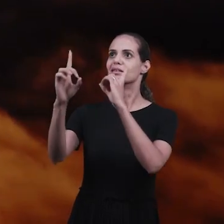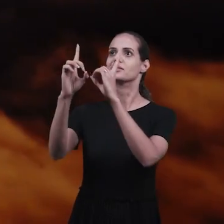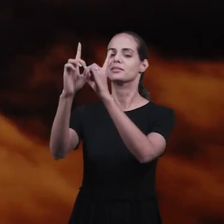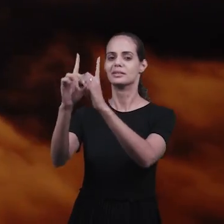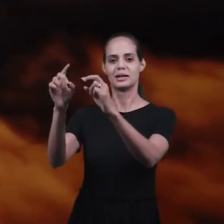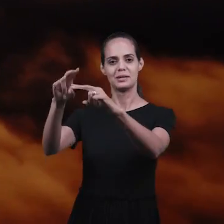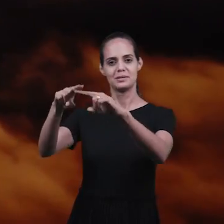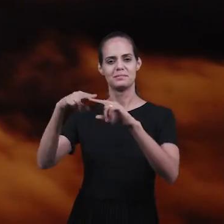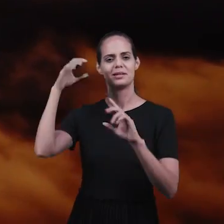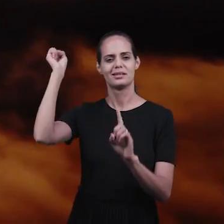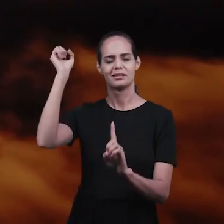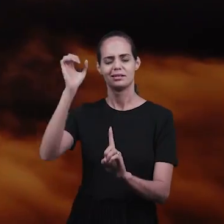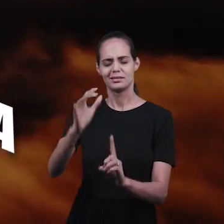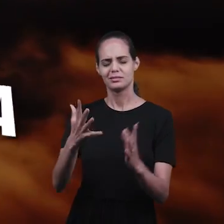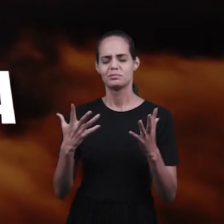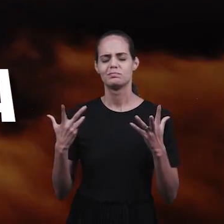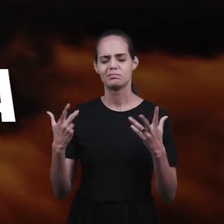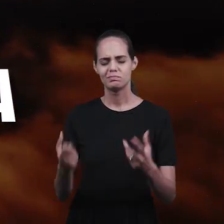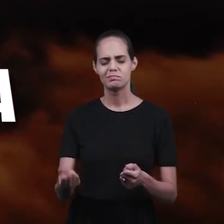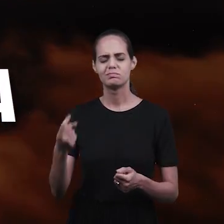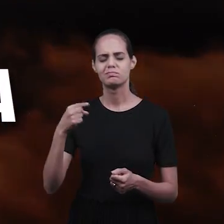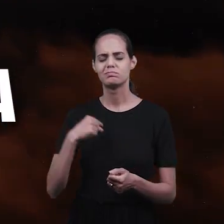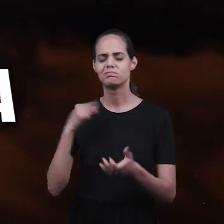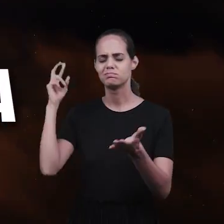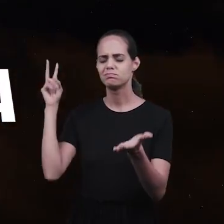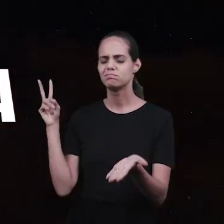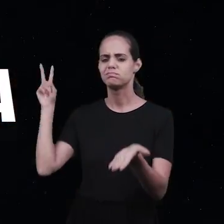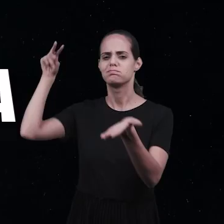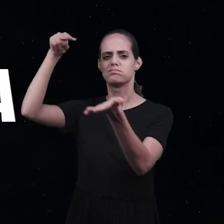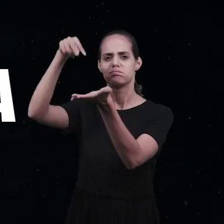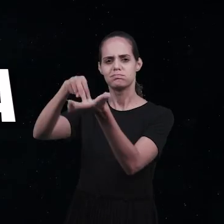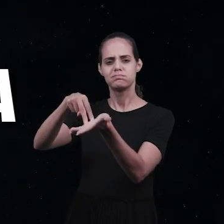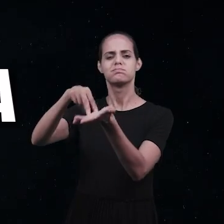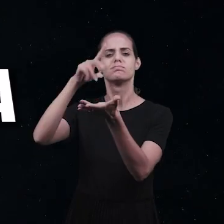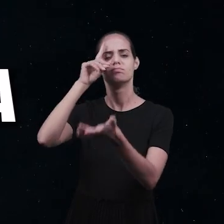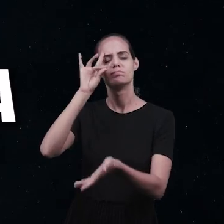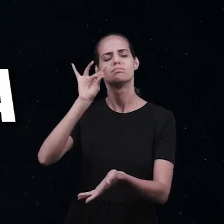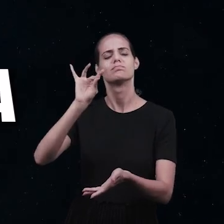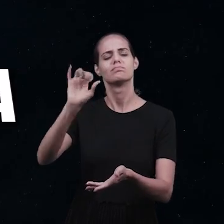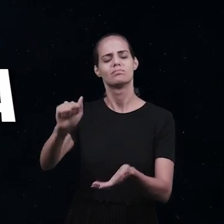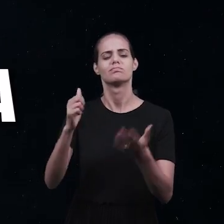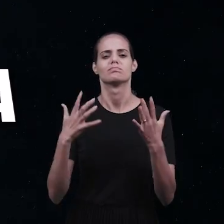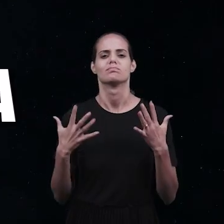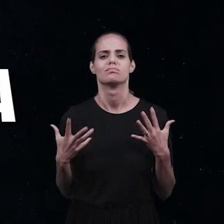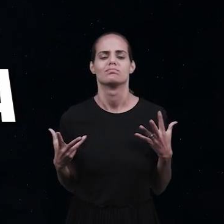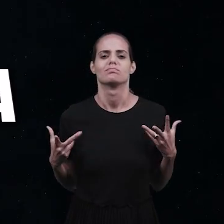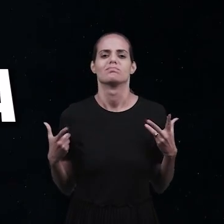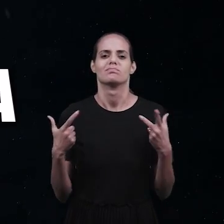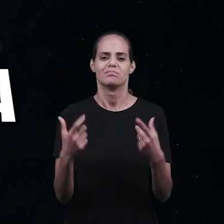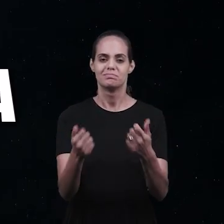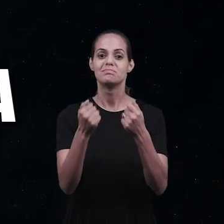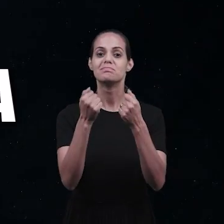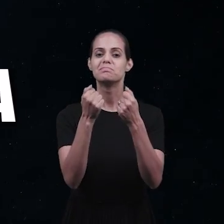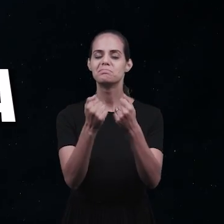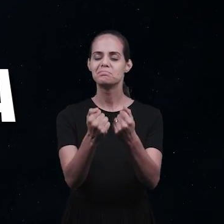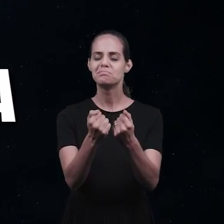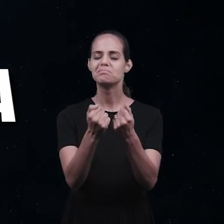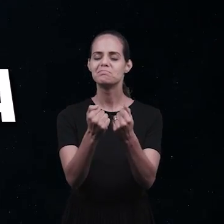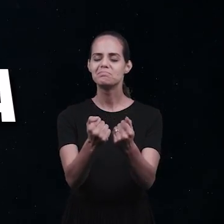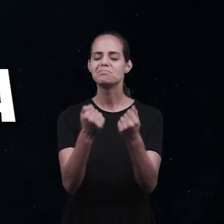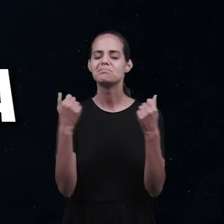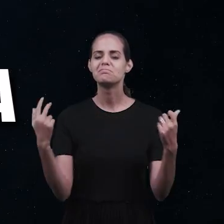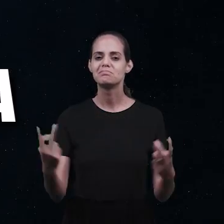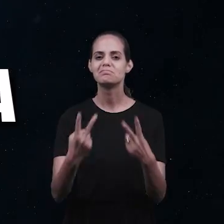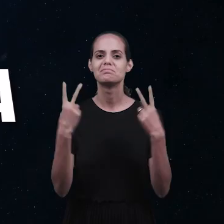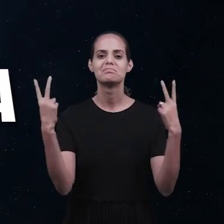lá estarei. Com alegria chegar o dia do meu Rei,